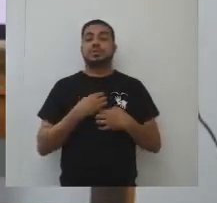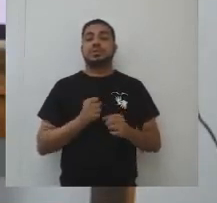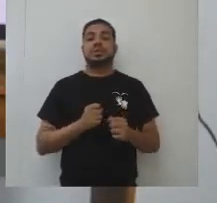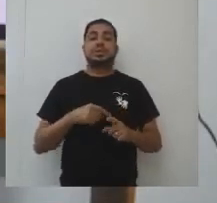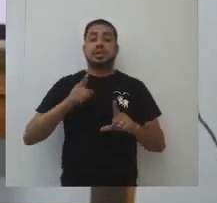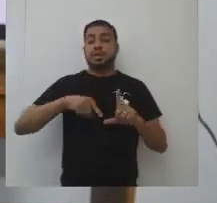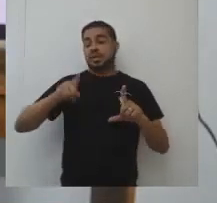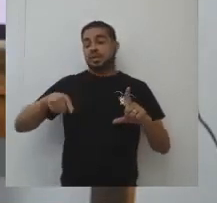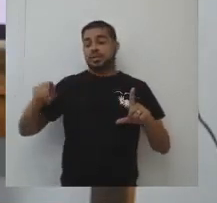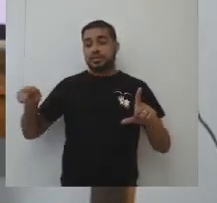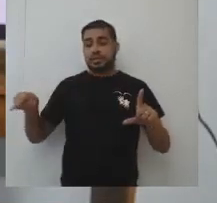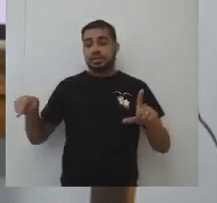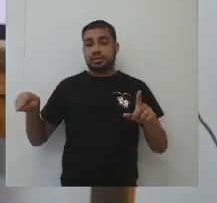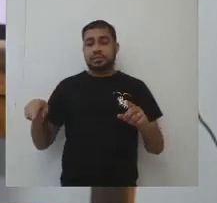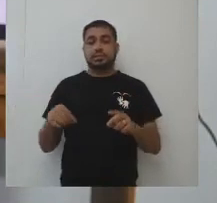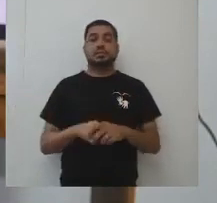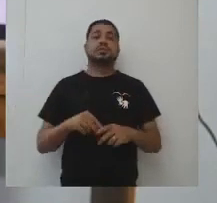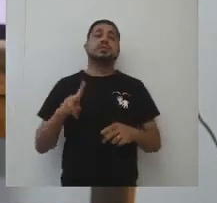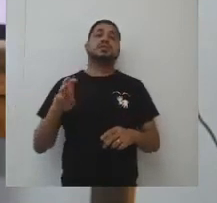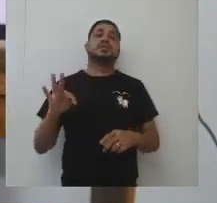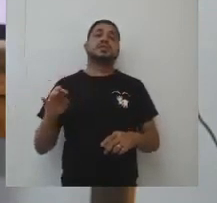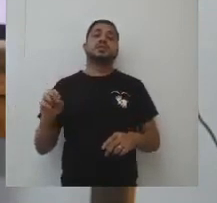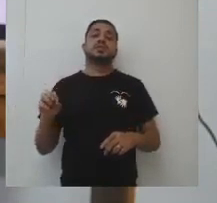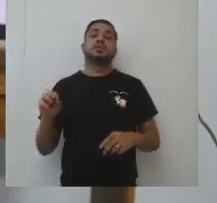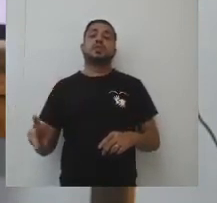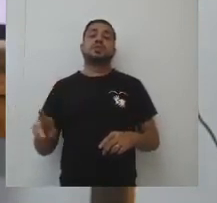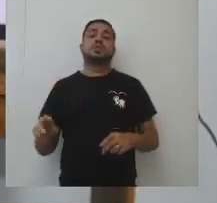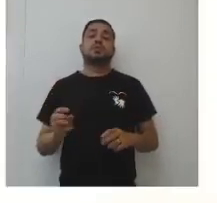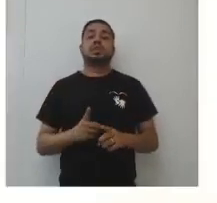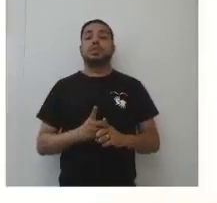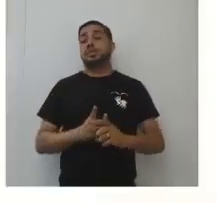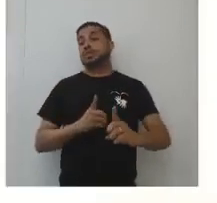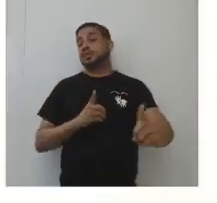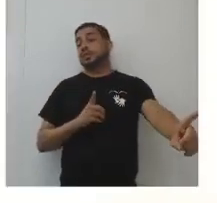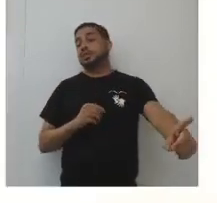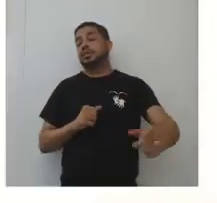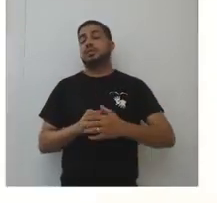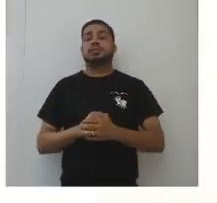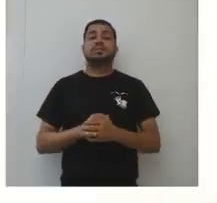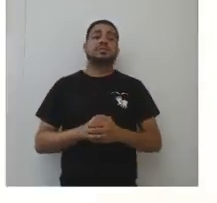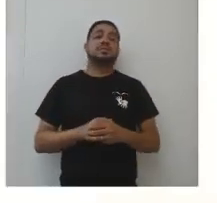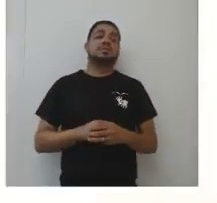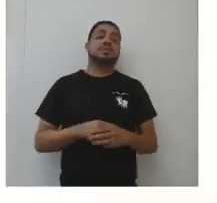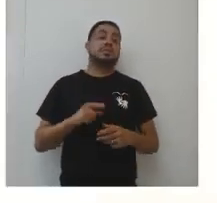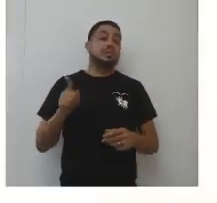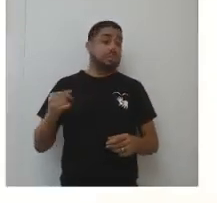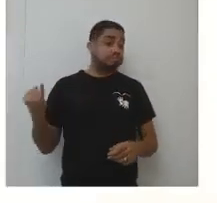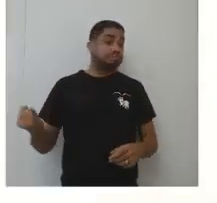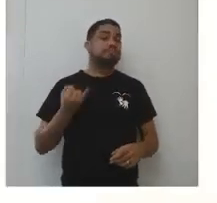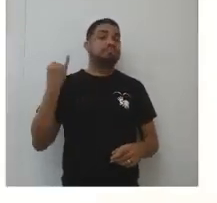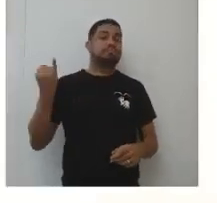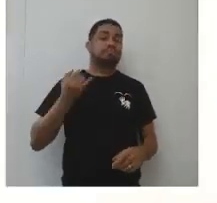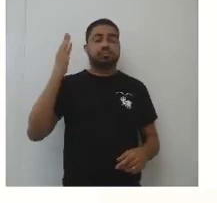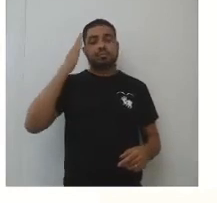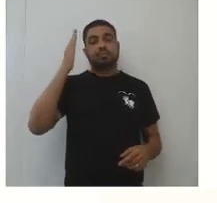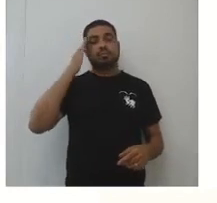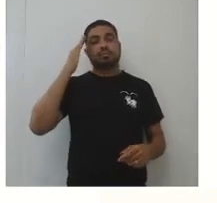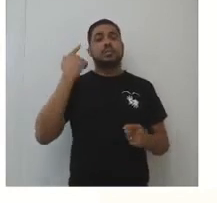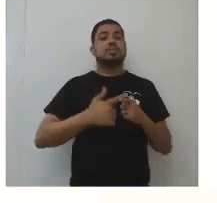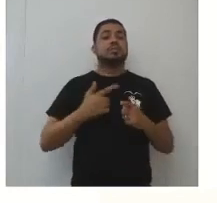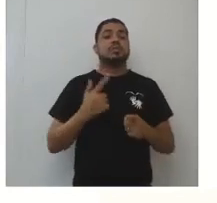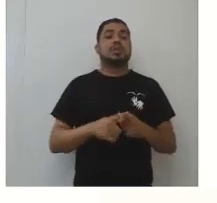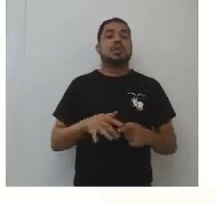do vetor com a distância. Isso agora é de fundamental entendimento. Porque, como um campo